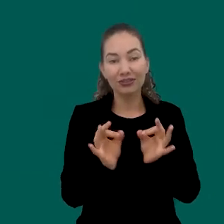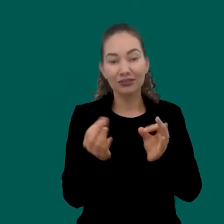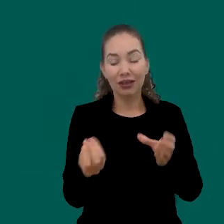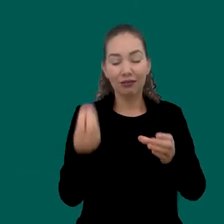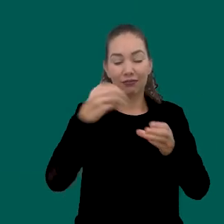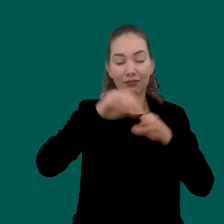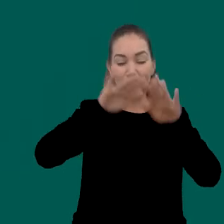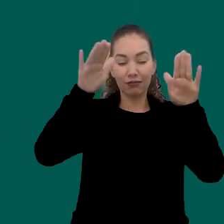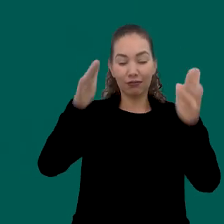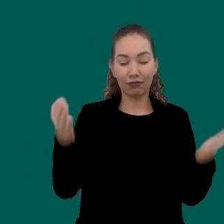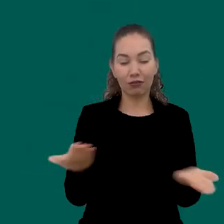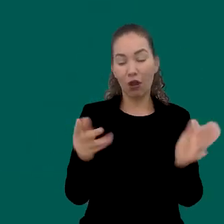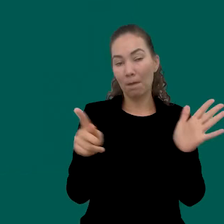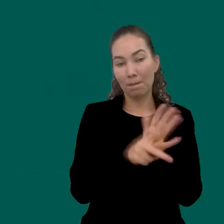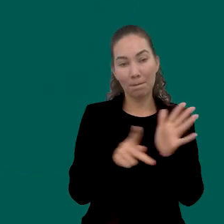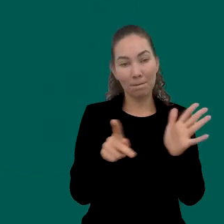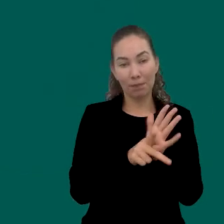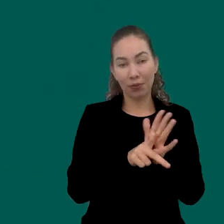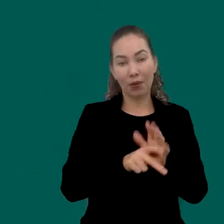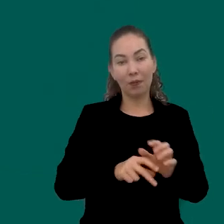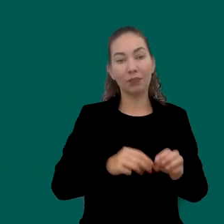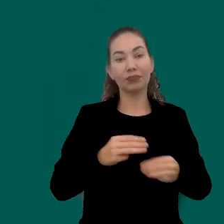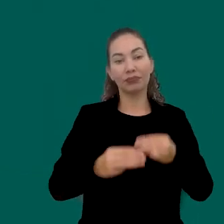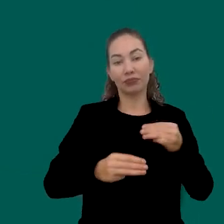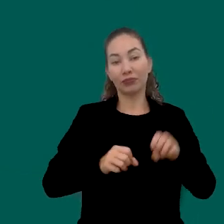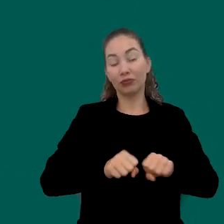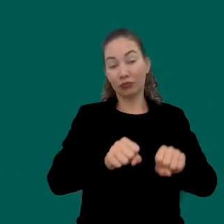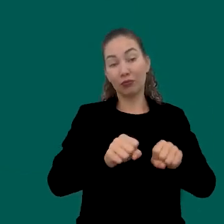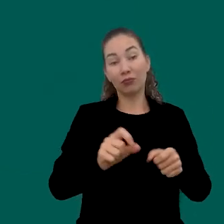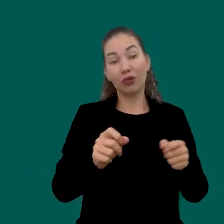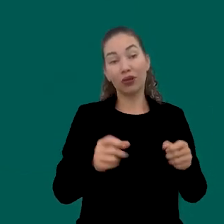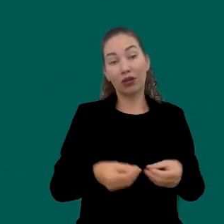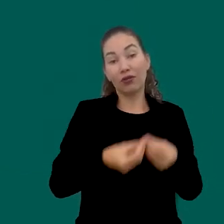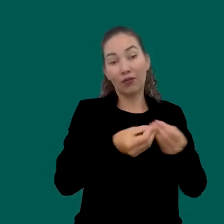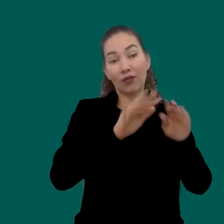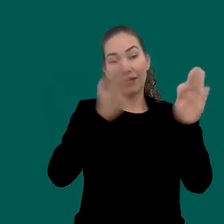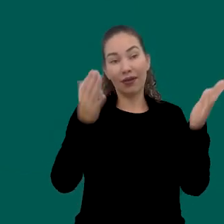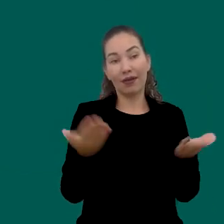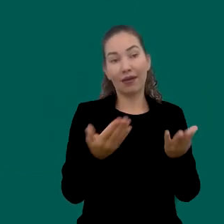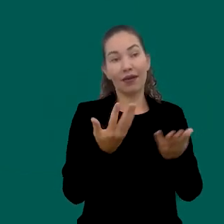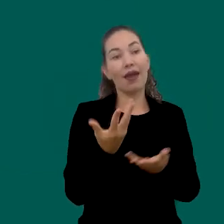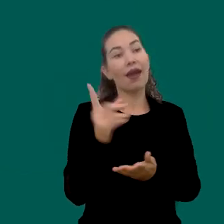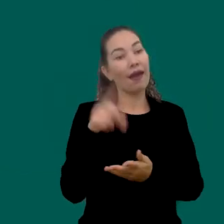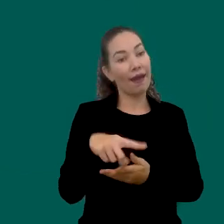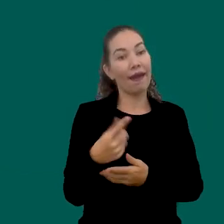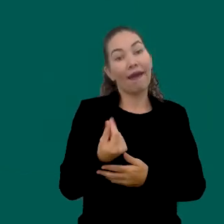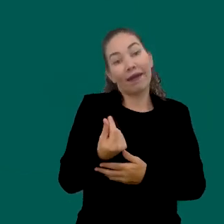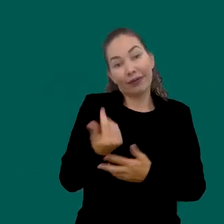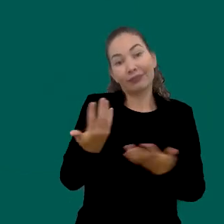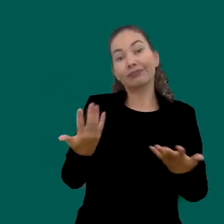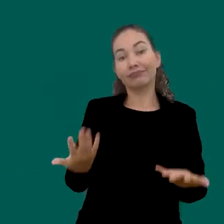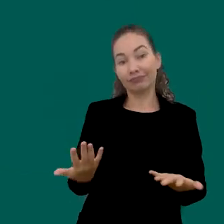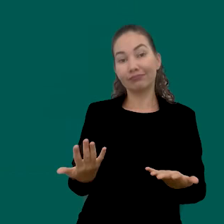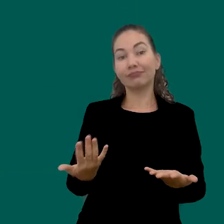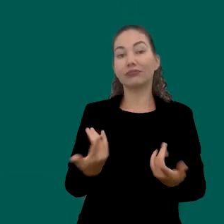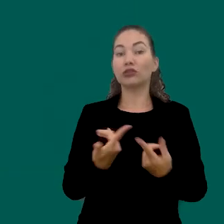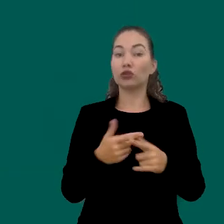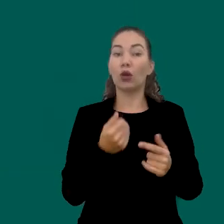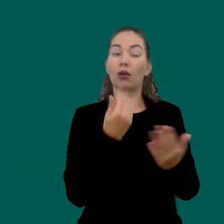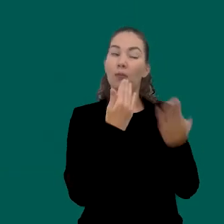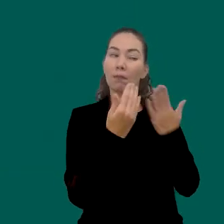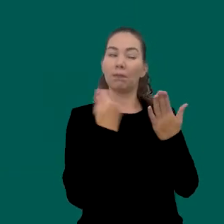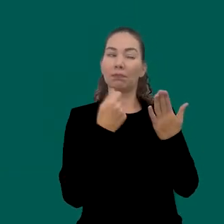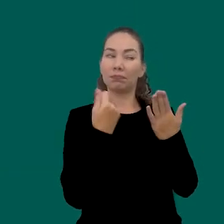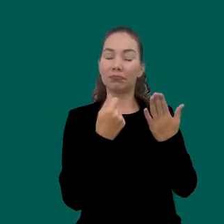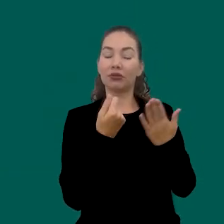caixa de papelão personalizada, onde a caixa de papelão fica no cliente. É custo, tudo é custo que a gente analisou e viu que